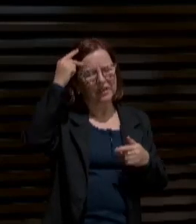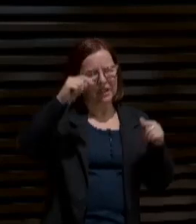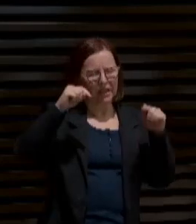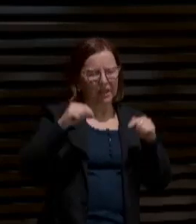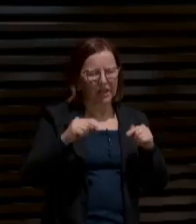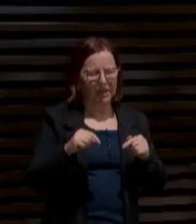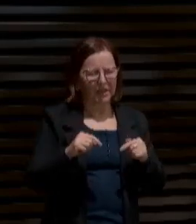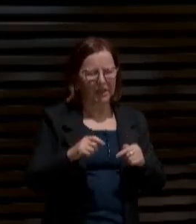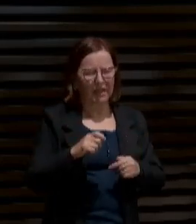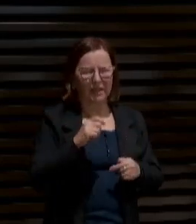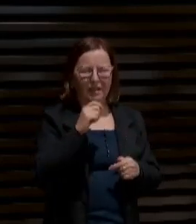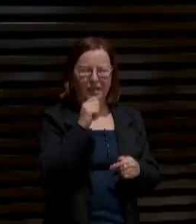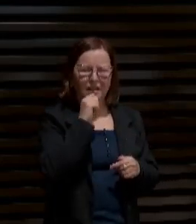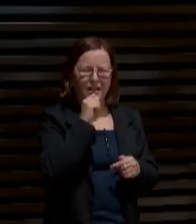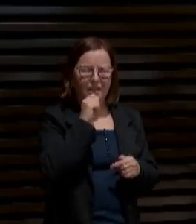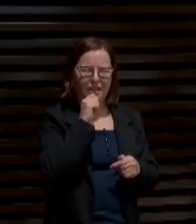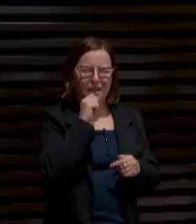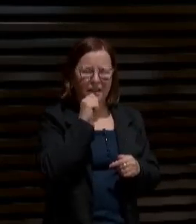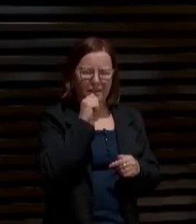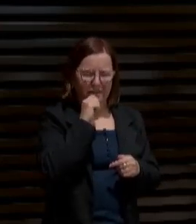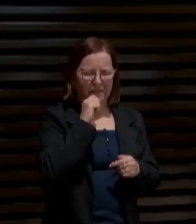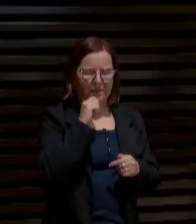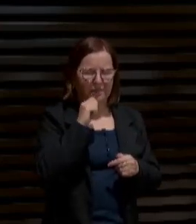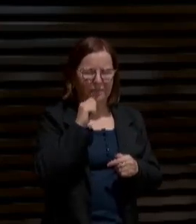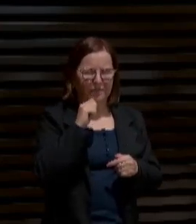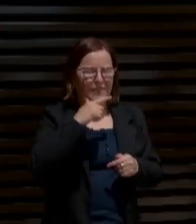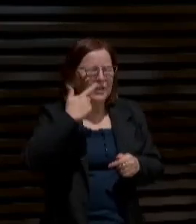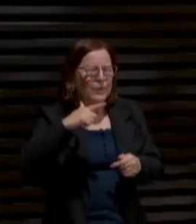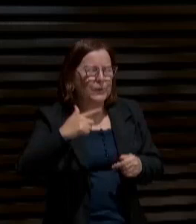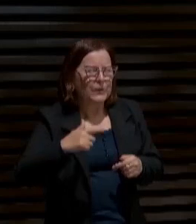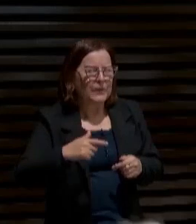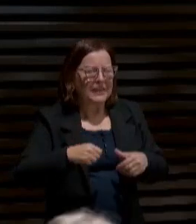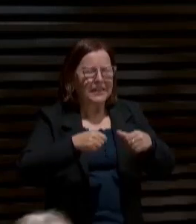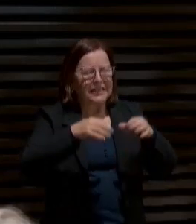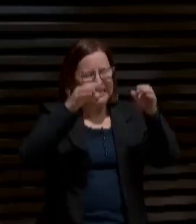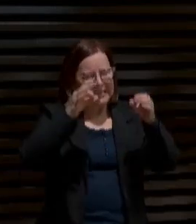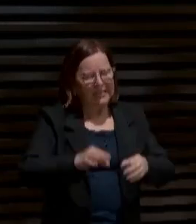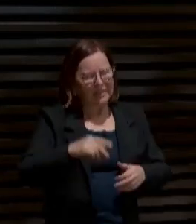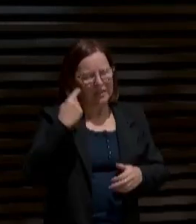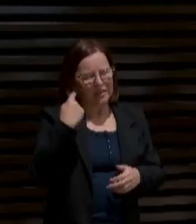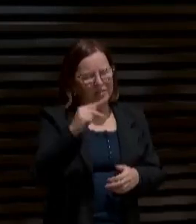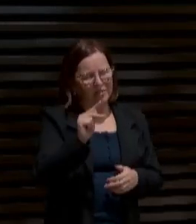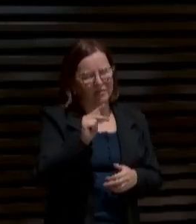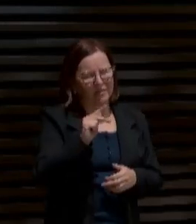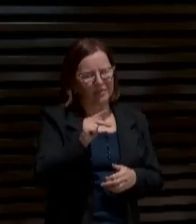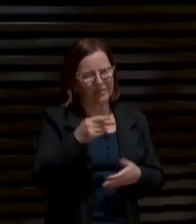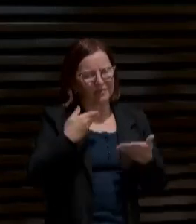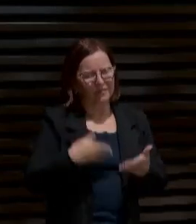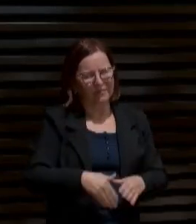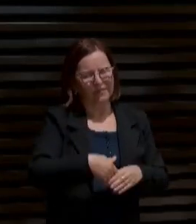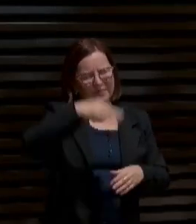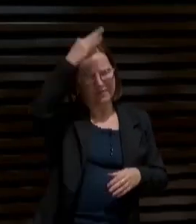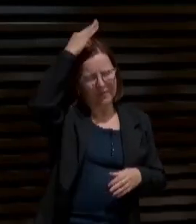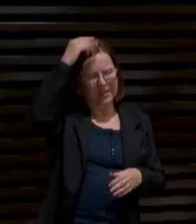conosco vai ouvir essa mensagem se ainda não tem essa certeza da sua regeneração da sua